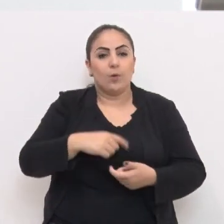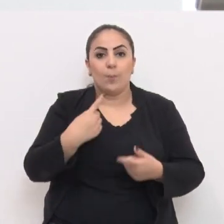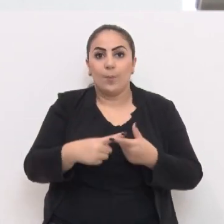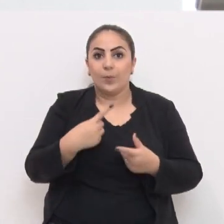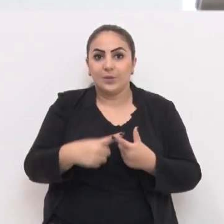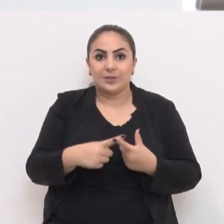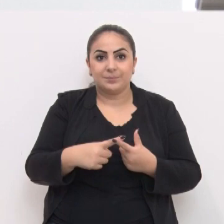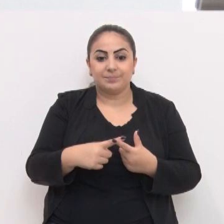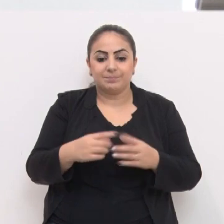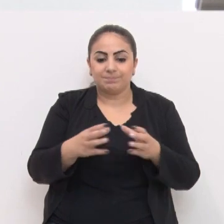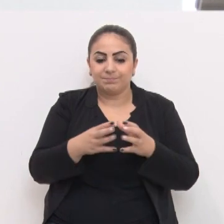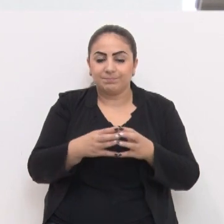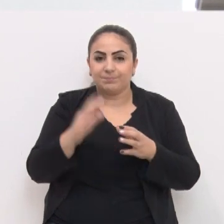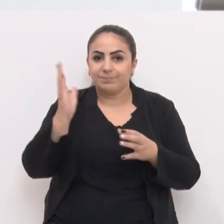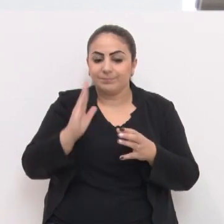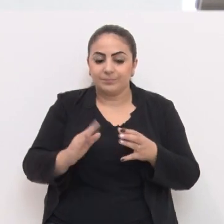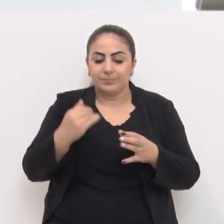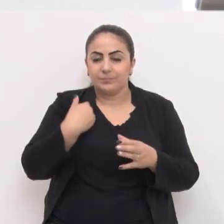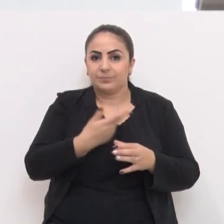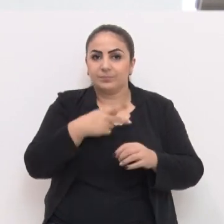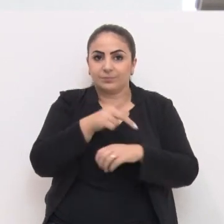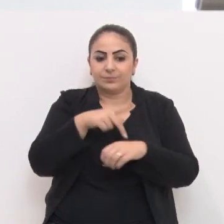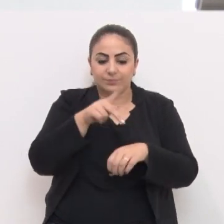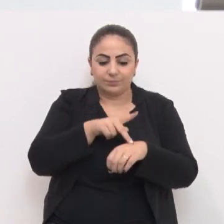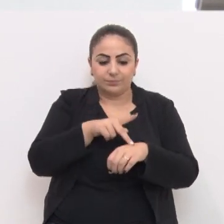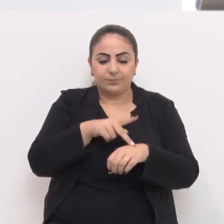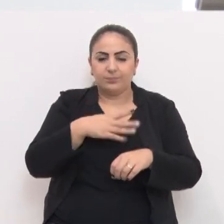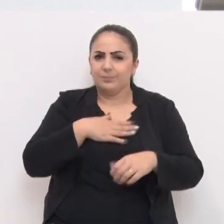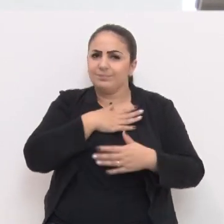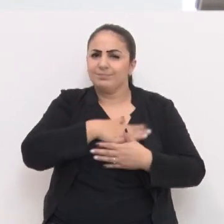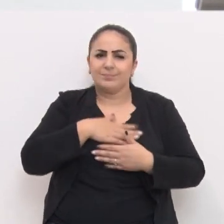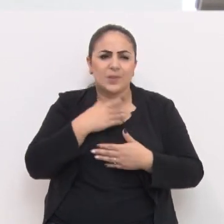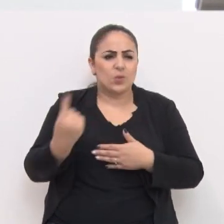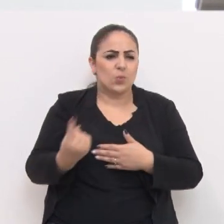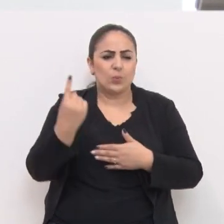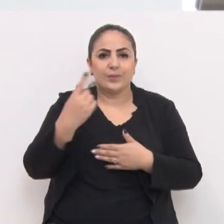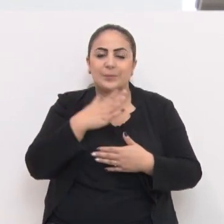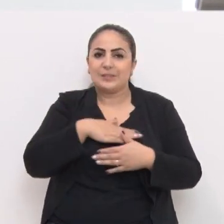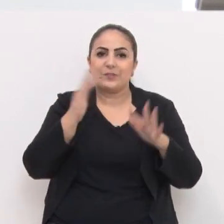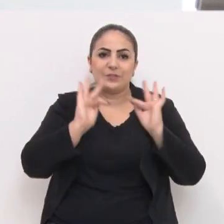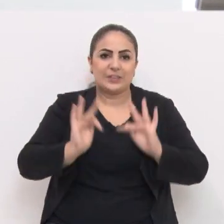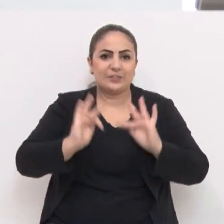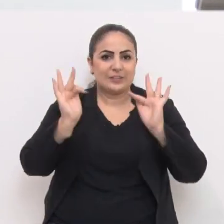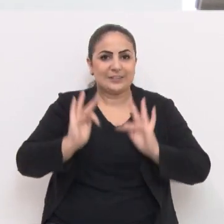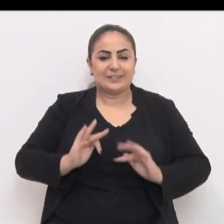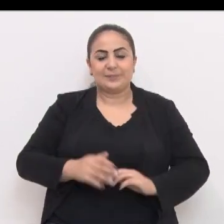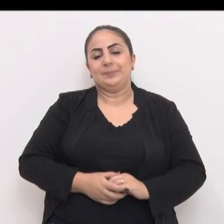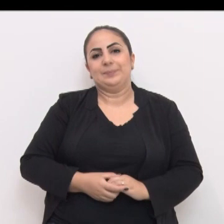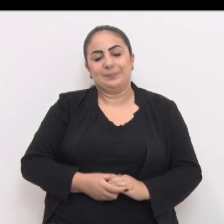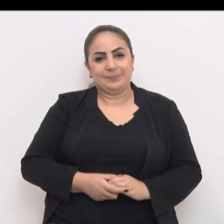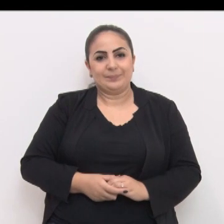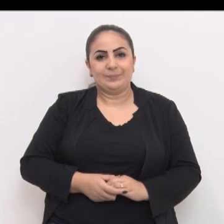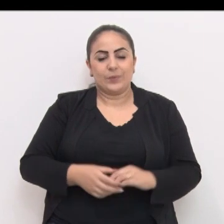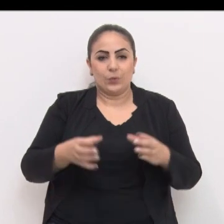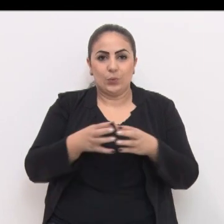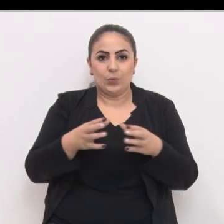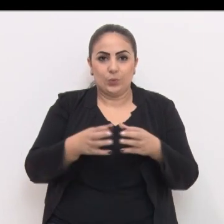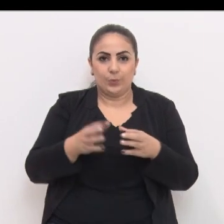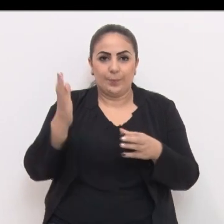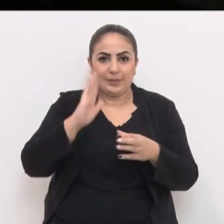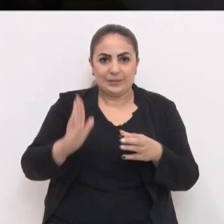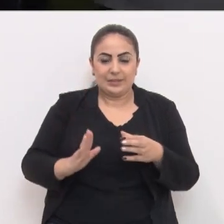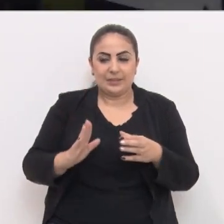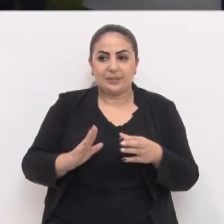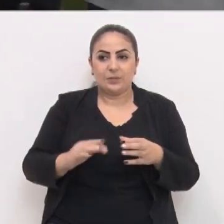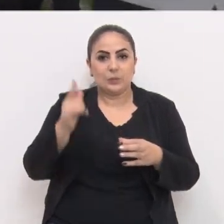na seleção brasileira, no nosso país. Então foi uma sensação única e me sinto muito feliz e honrado. A seleção brasileira